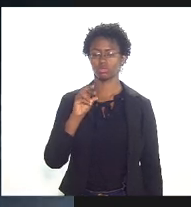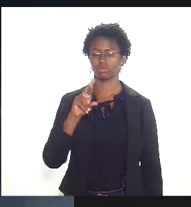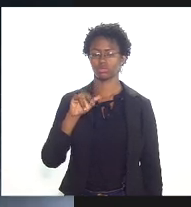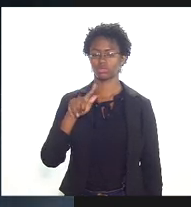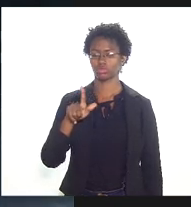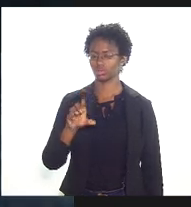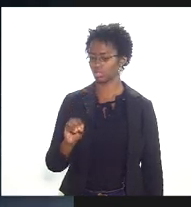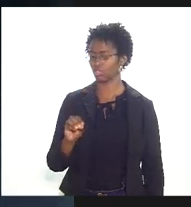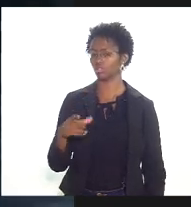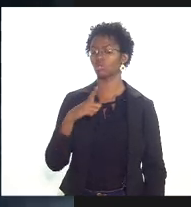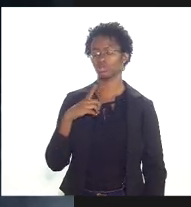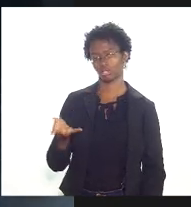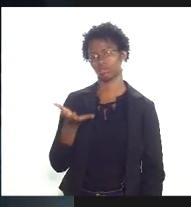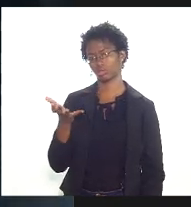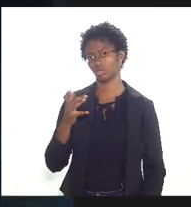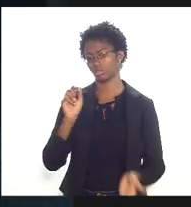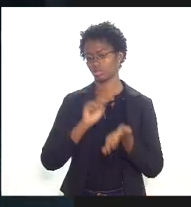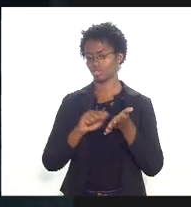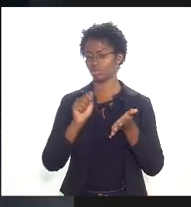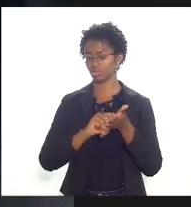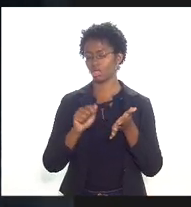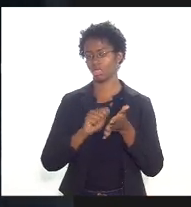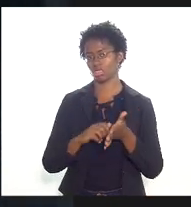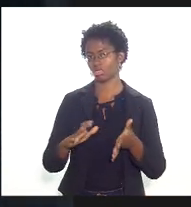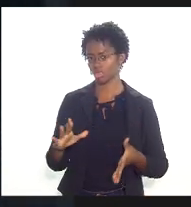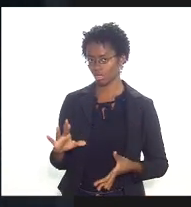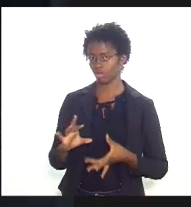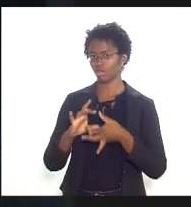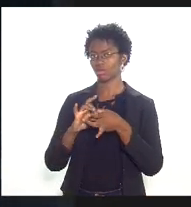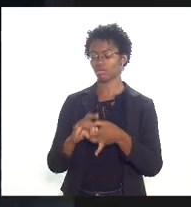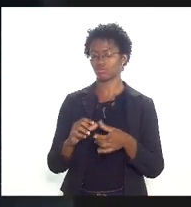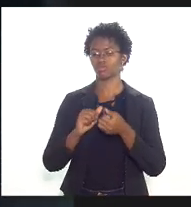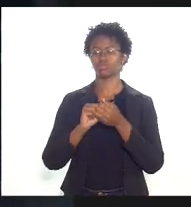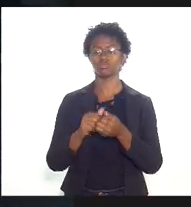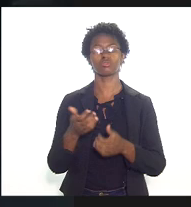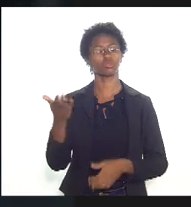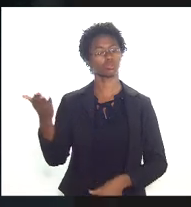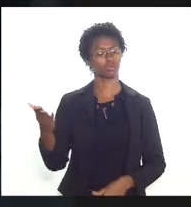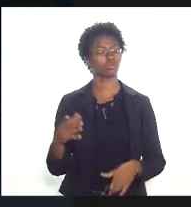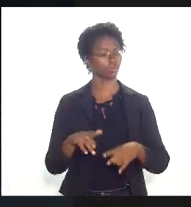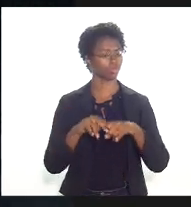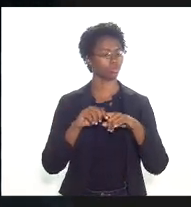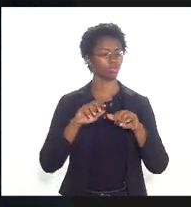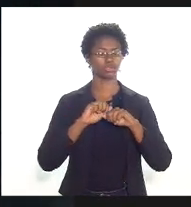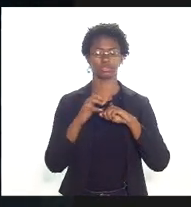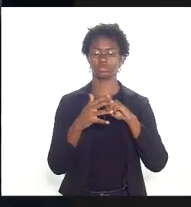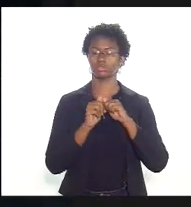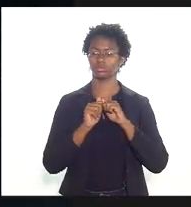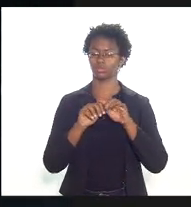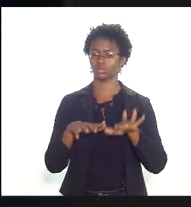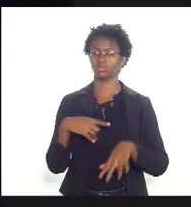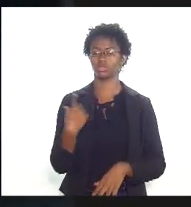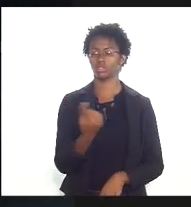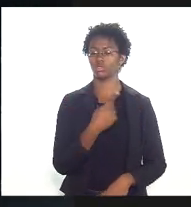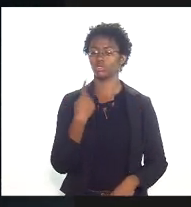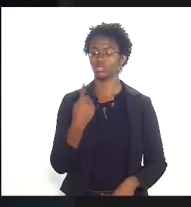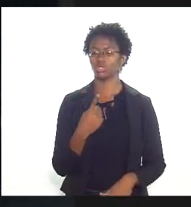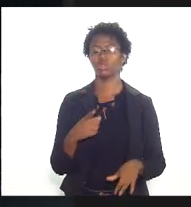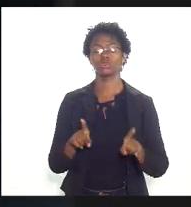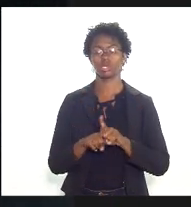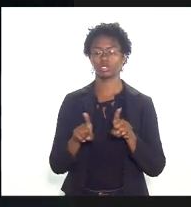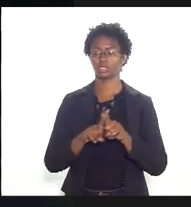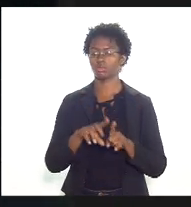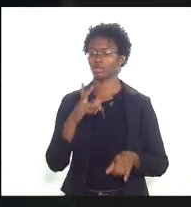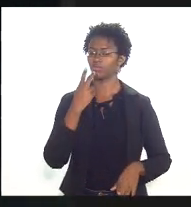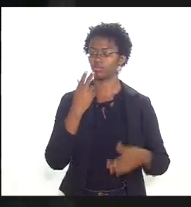consultoria projeto importante avança cada vez mais virtude dessa pandemia que nós estamos vivenciando e deu